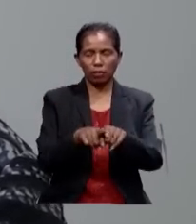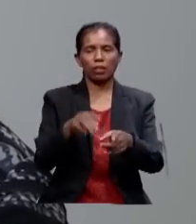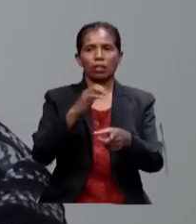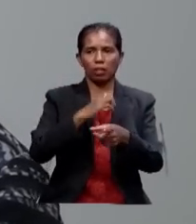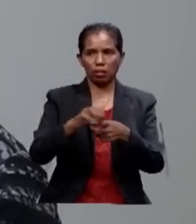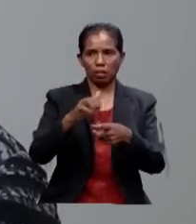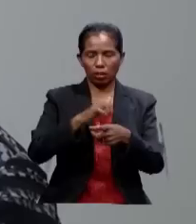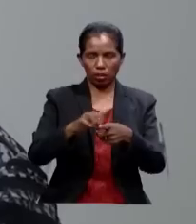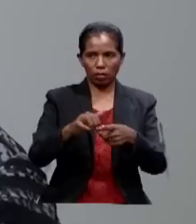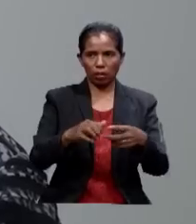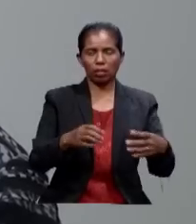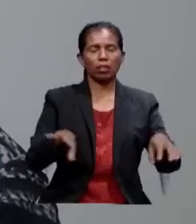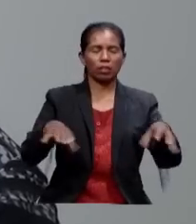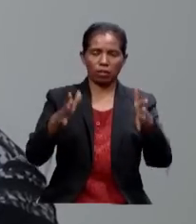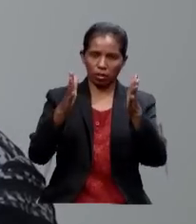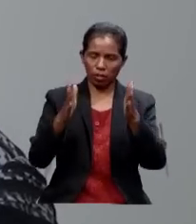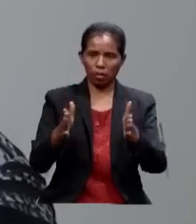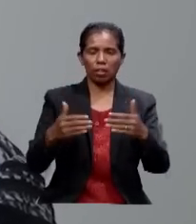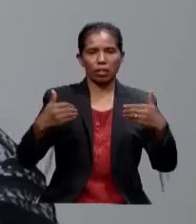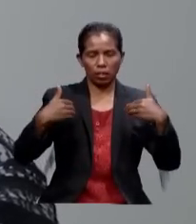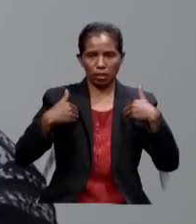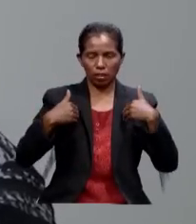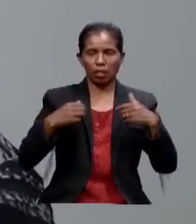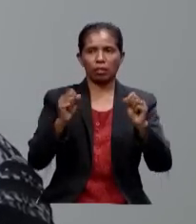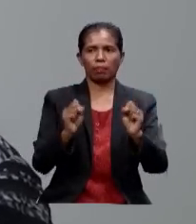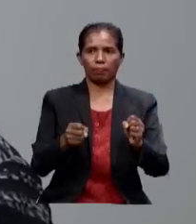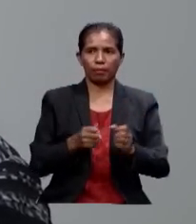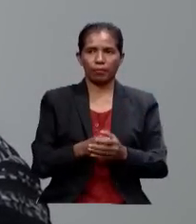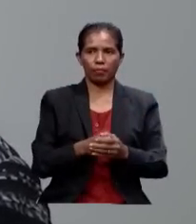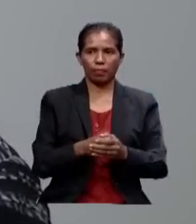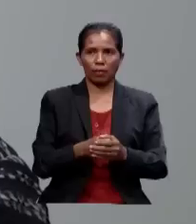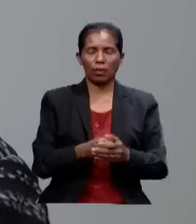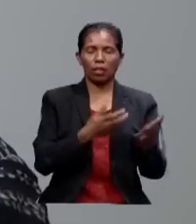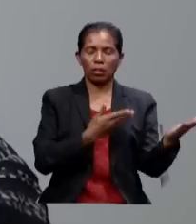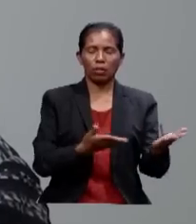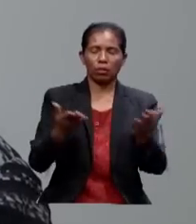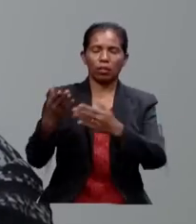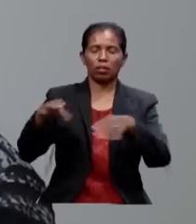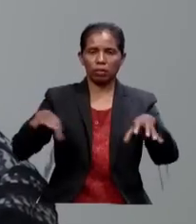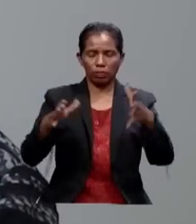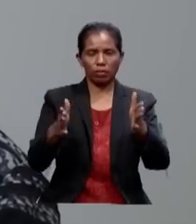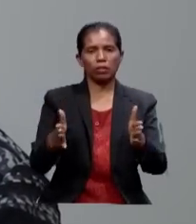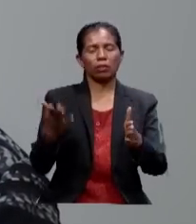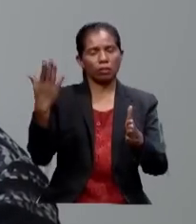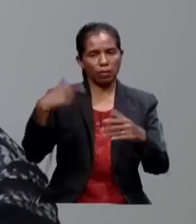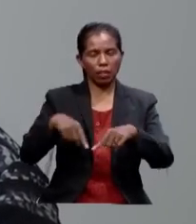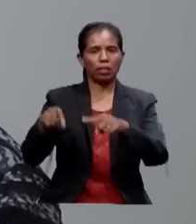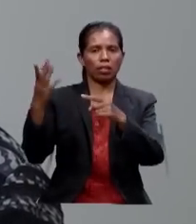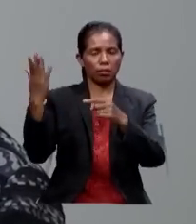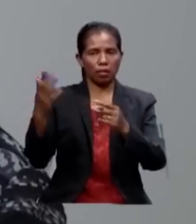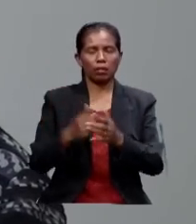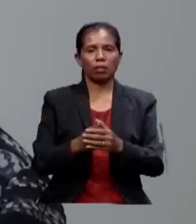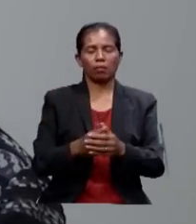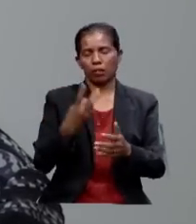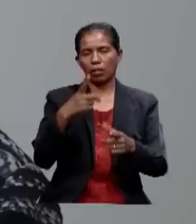treinamento liu e trabalhadores nebe e possibilidade para atu haruka trabalhadores ba neba e bel